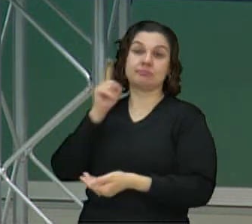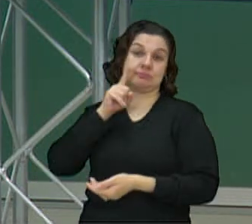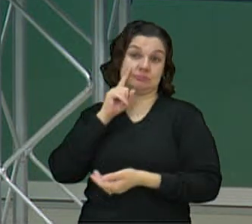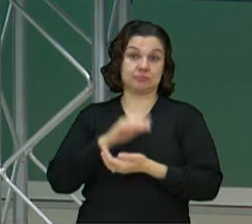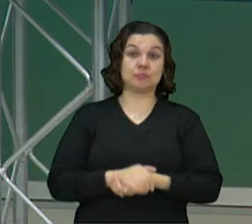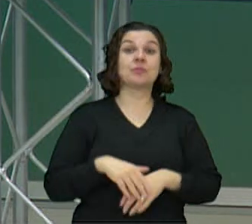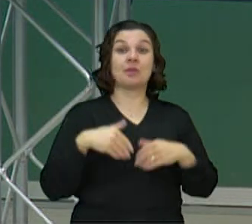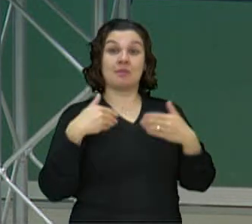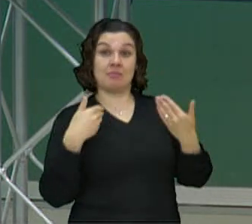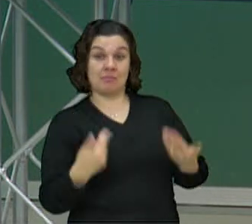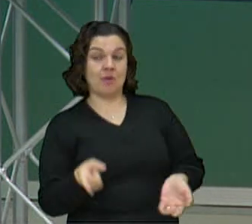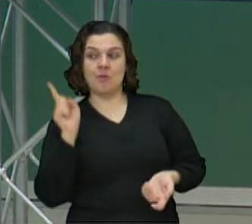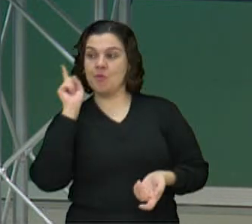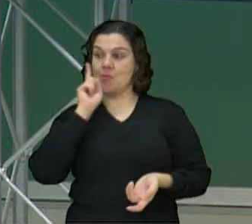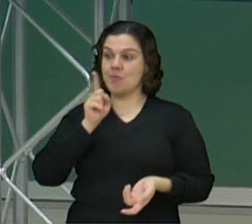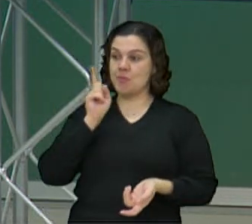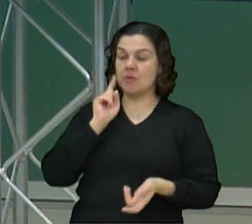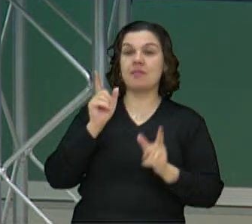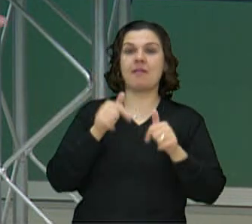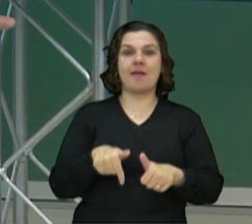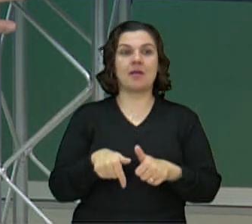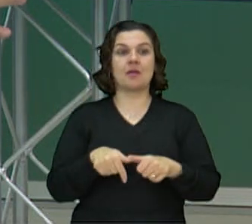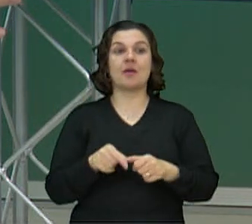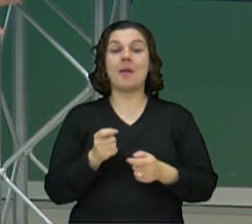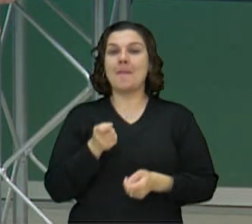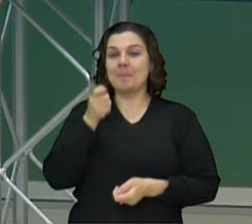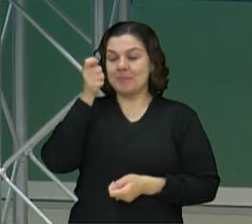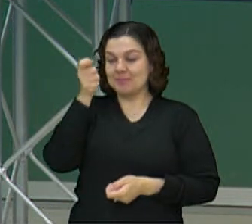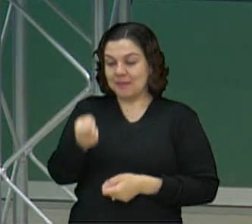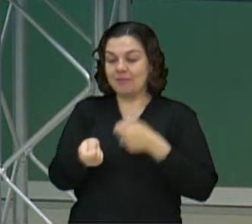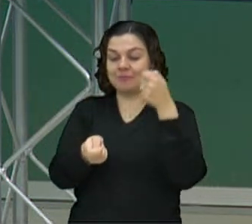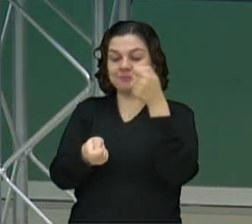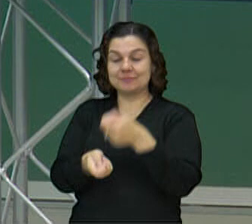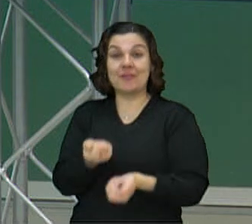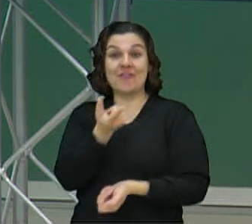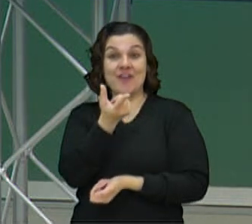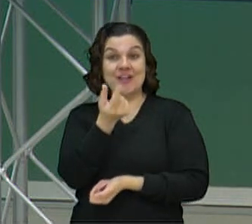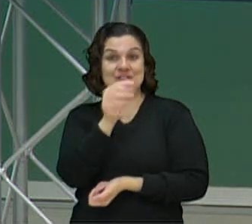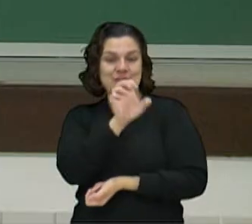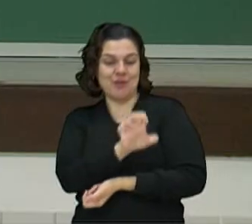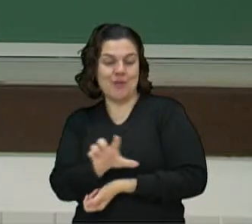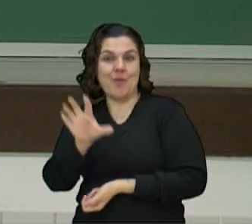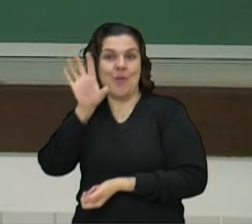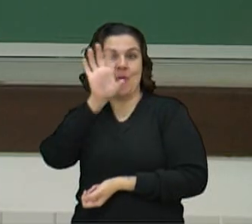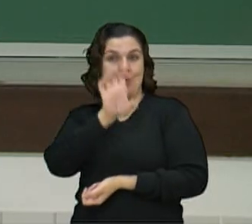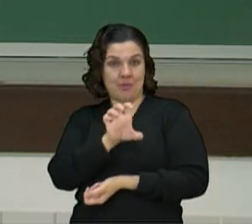Estados Unidos, então, eram credores dos países europeus e eram